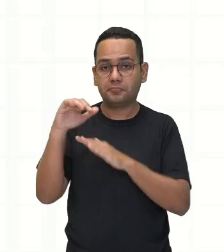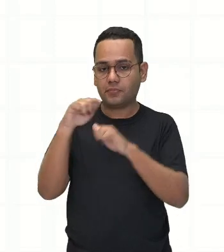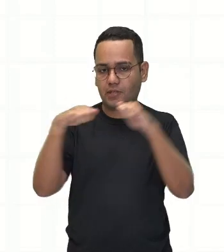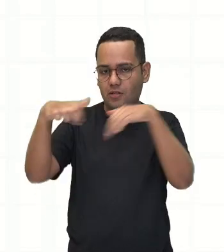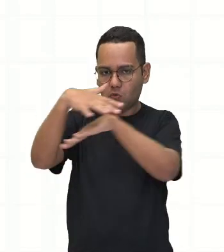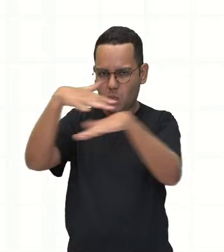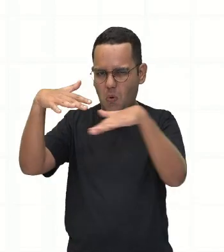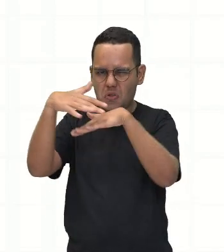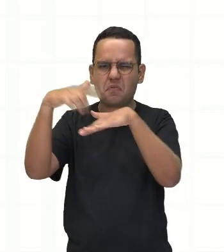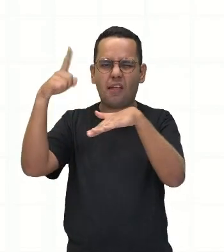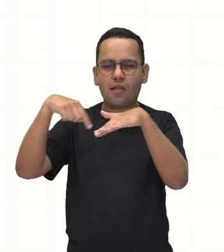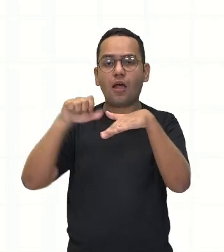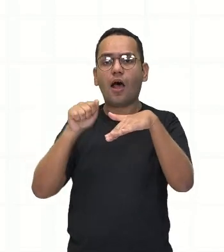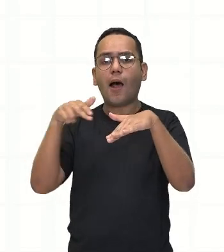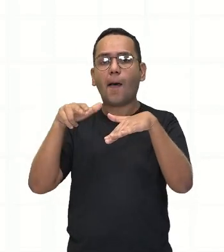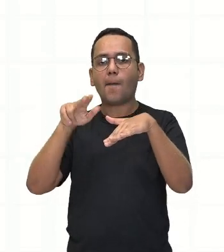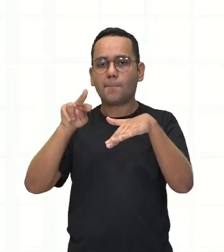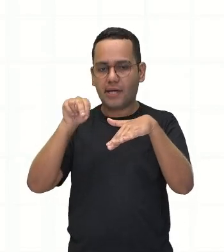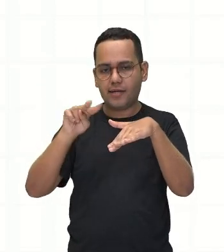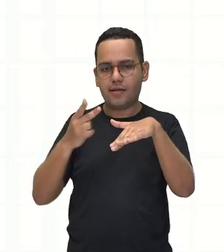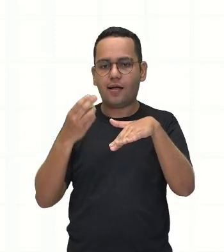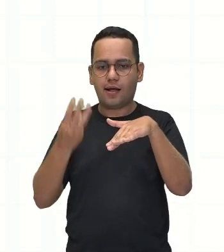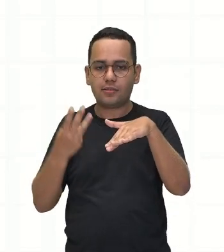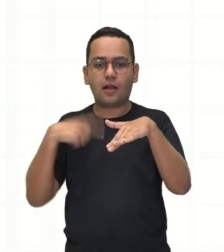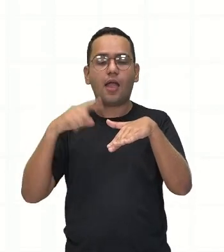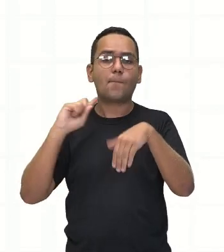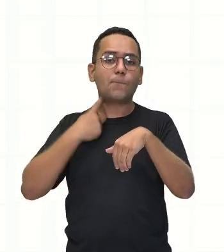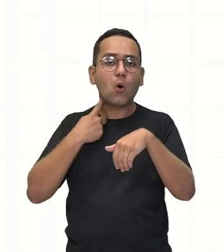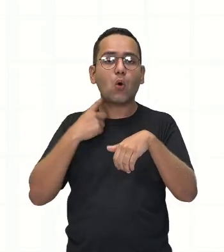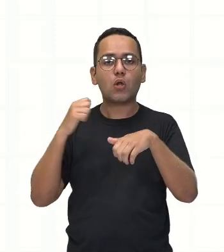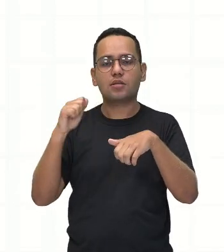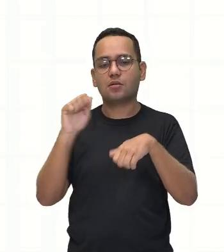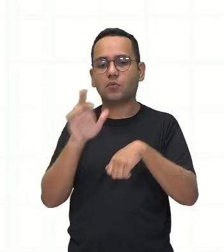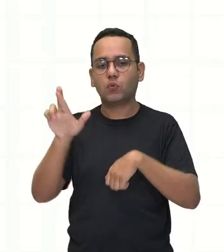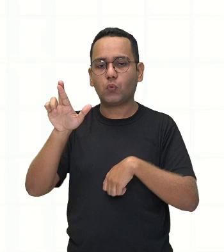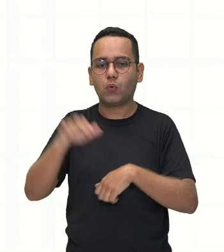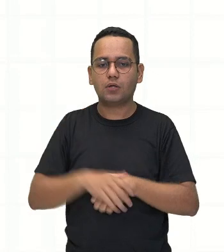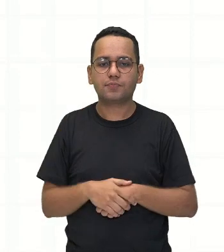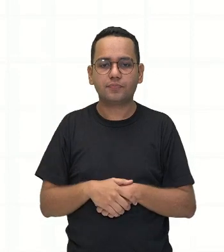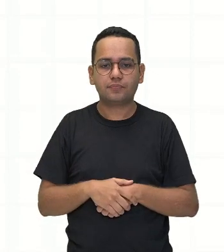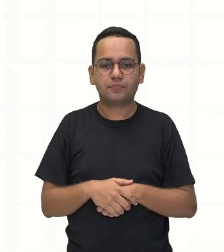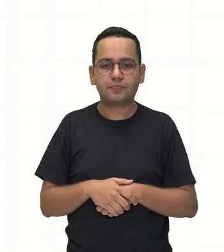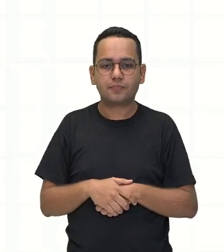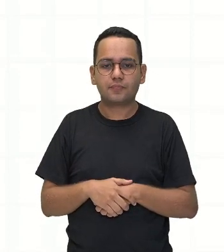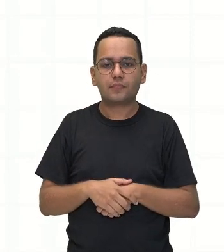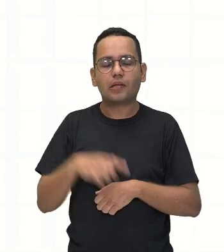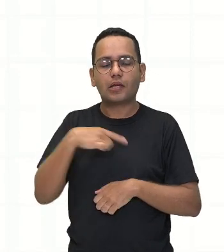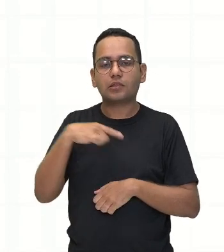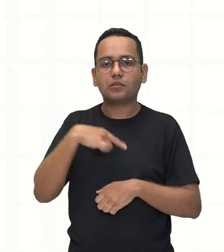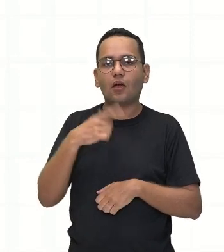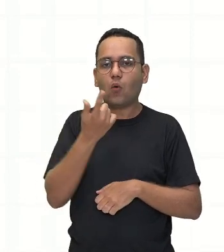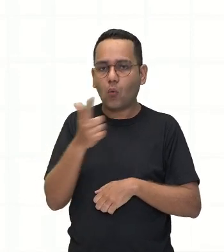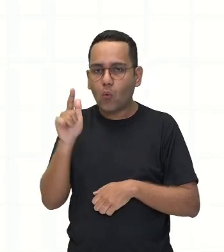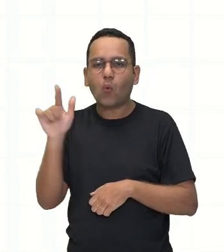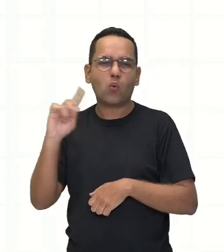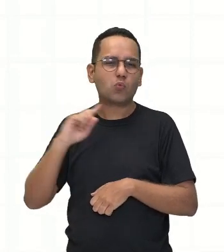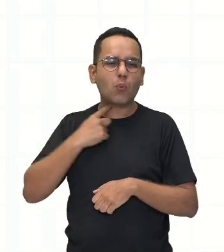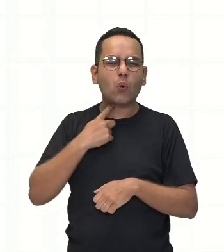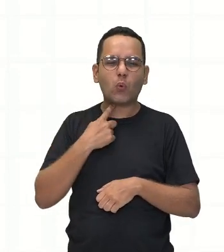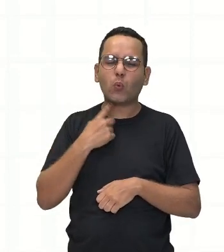de poluição do ar que reage formando poluentes secundários.